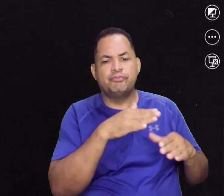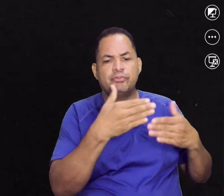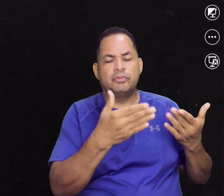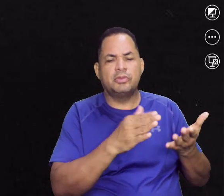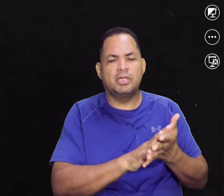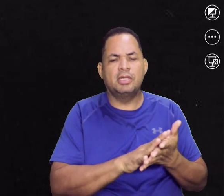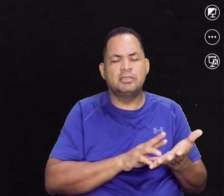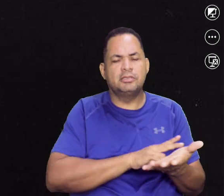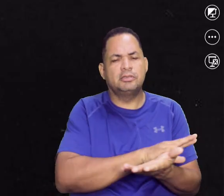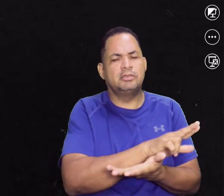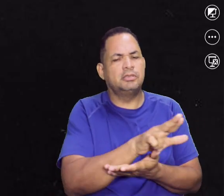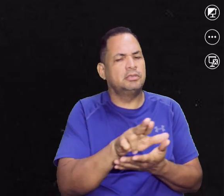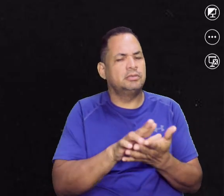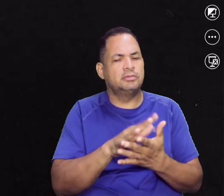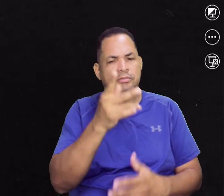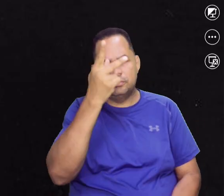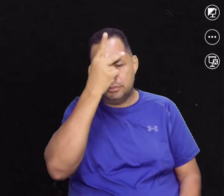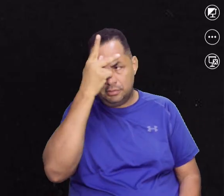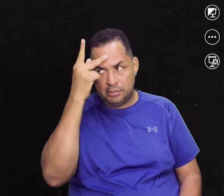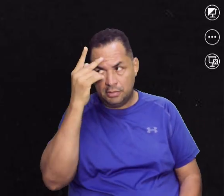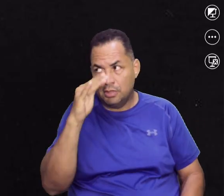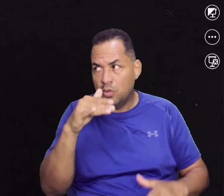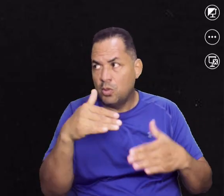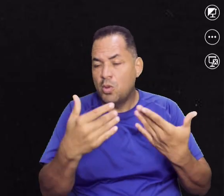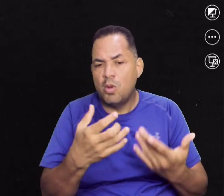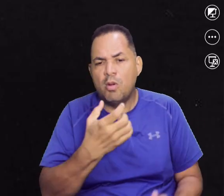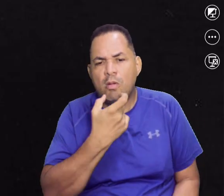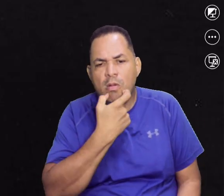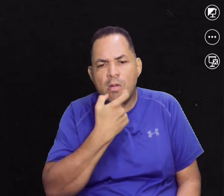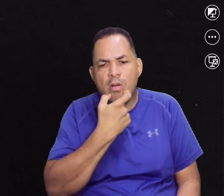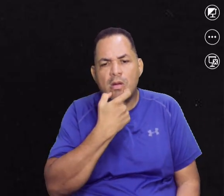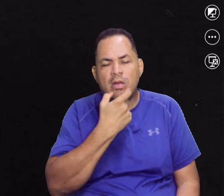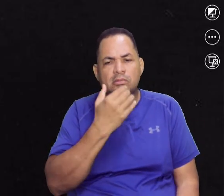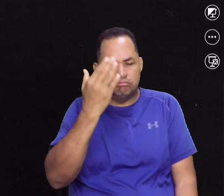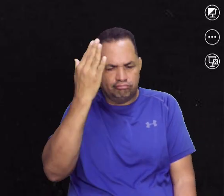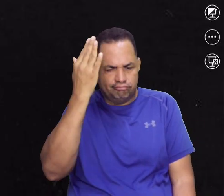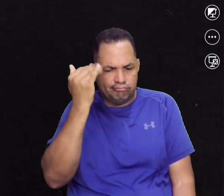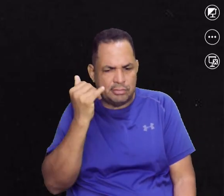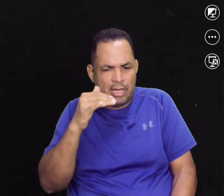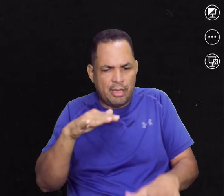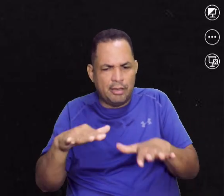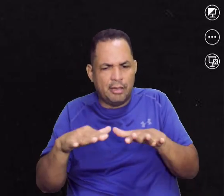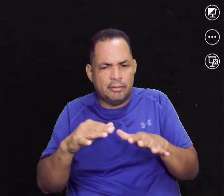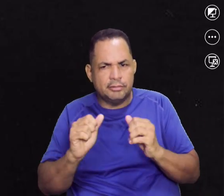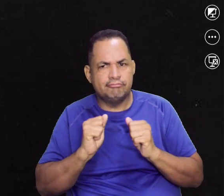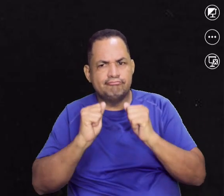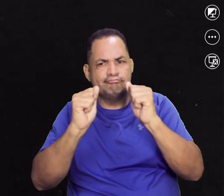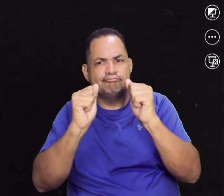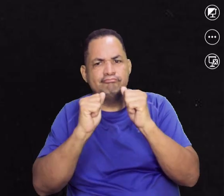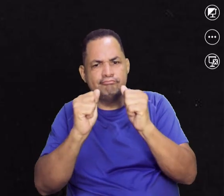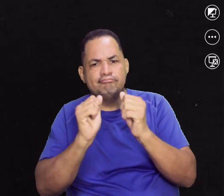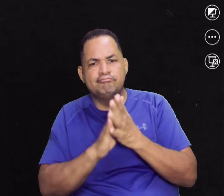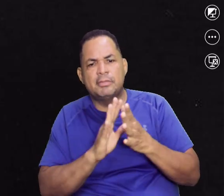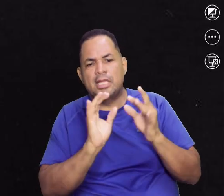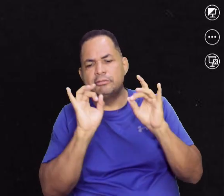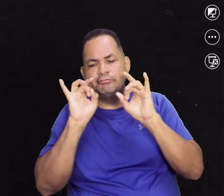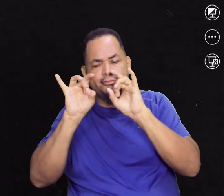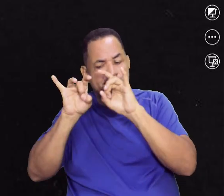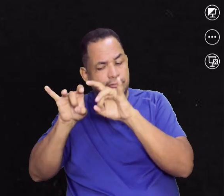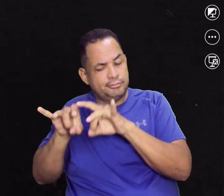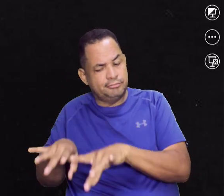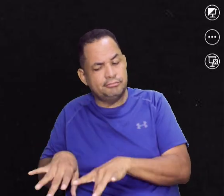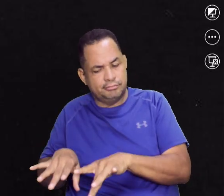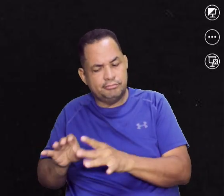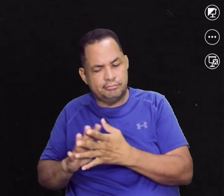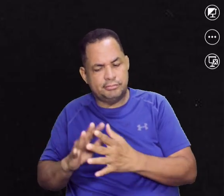muitas pessoas. Quando a Inglaterra ela fica sabendo desse movimento de boicote às suas indústrias têxteis,